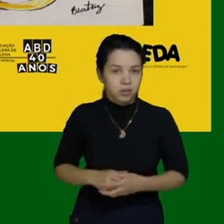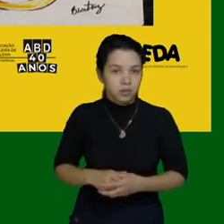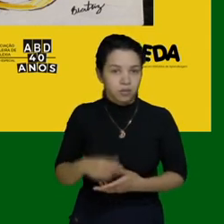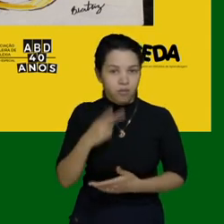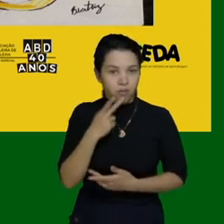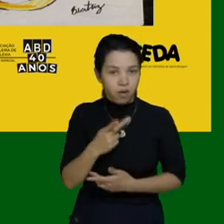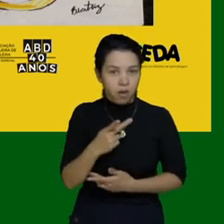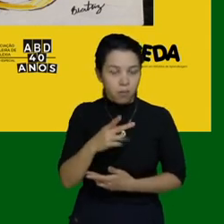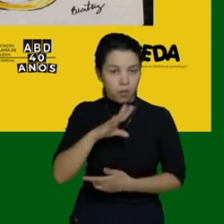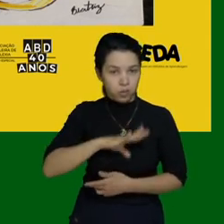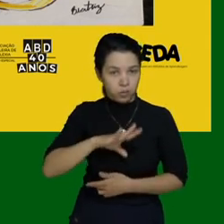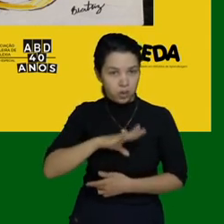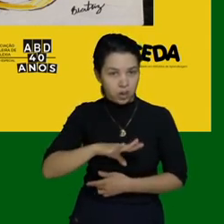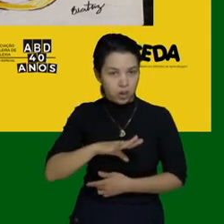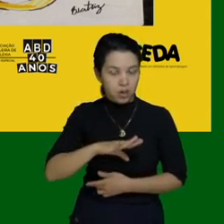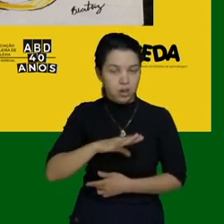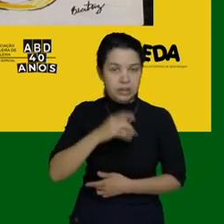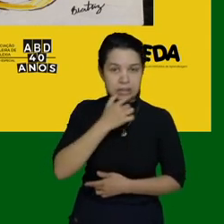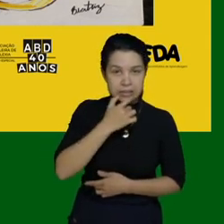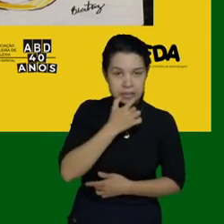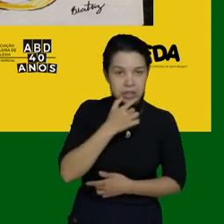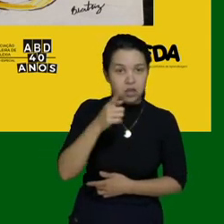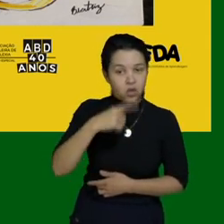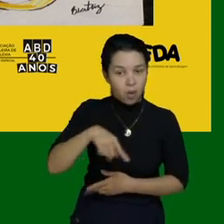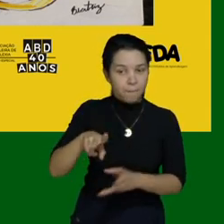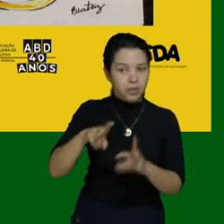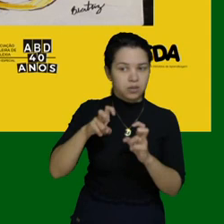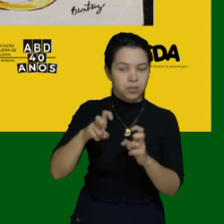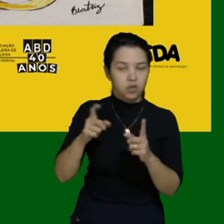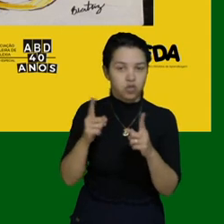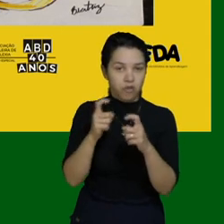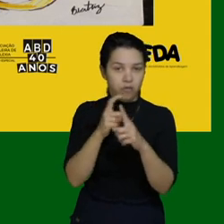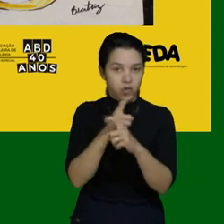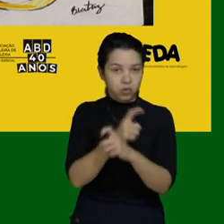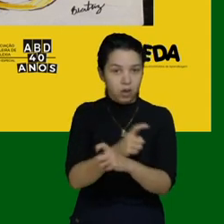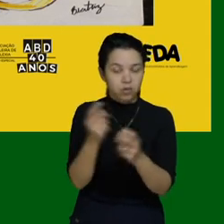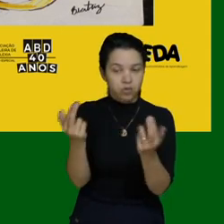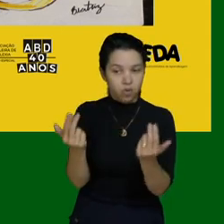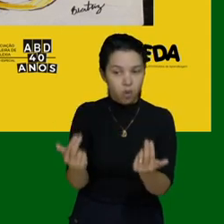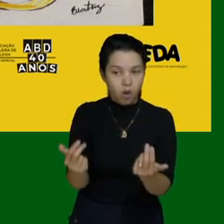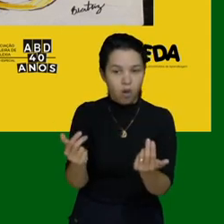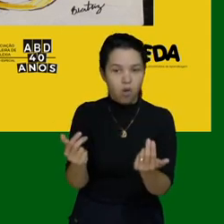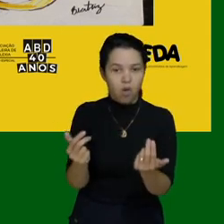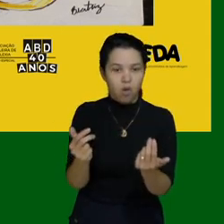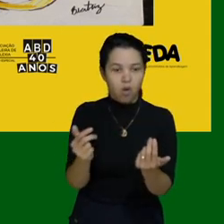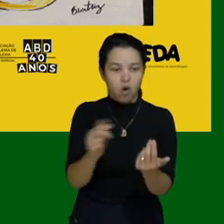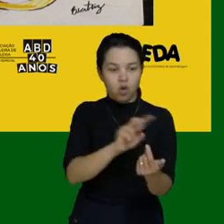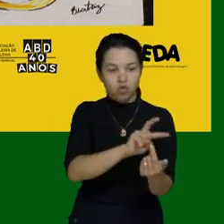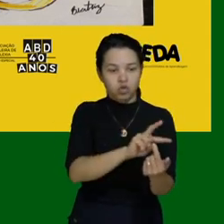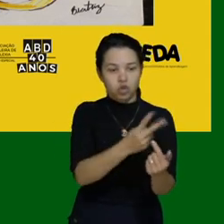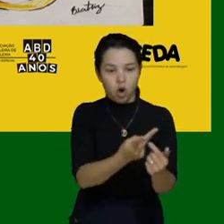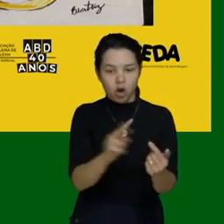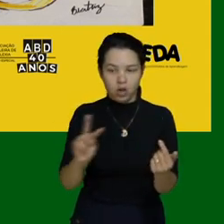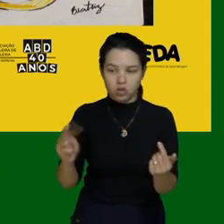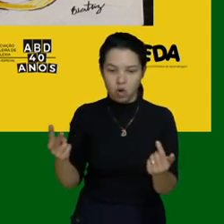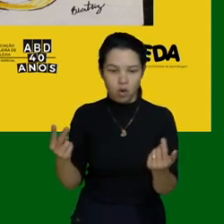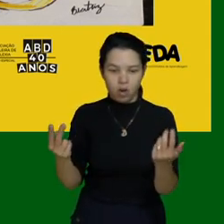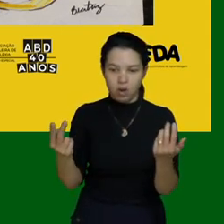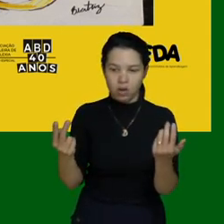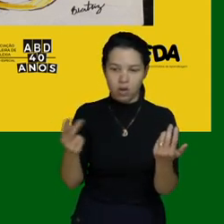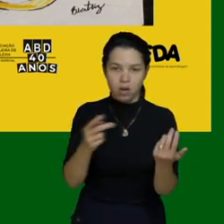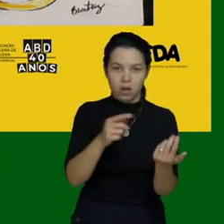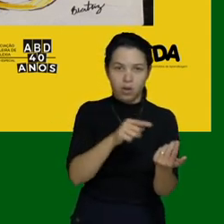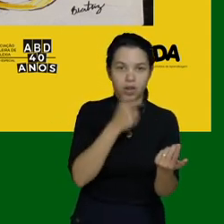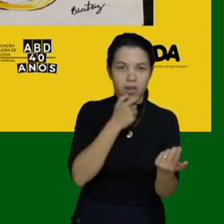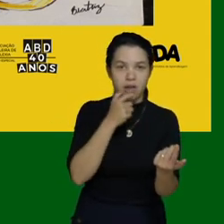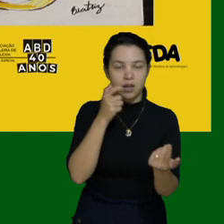inglês a gente percebe as mesmas dificuldades né as mesmas tipo de trocas no inglês no português no inglês no Alemão então Então